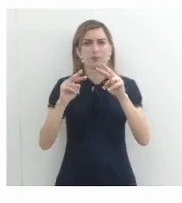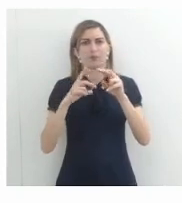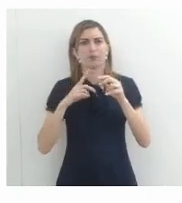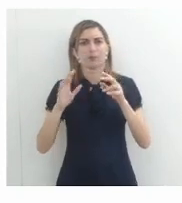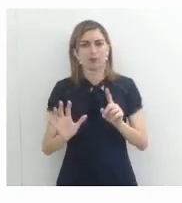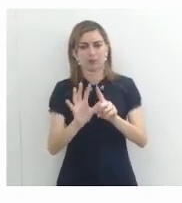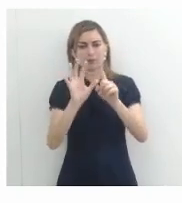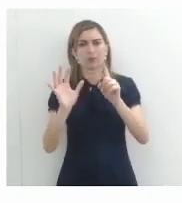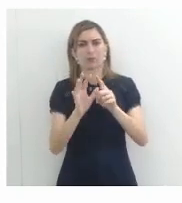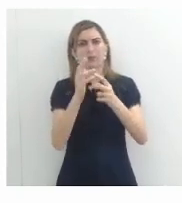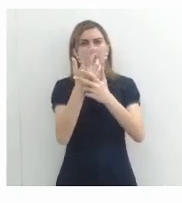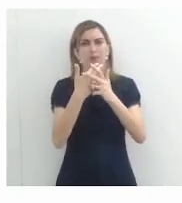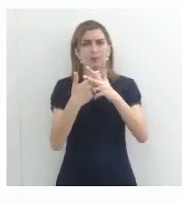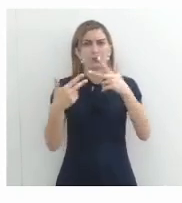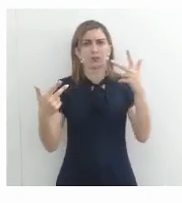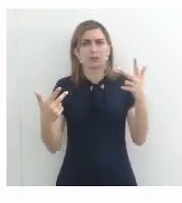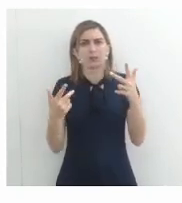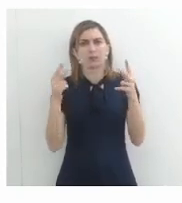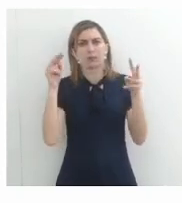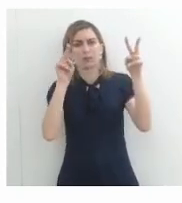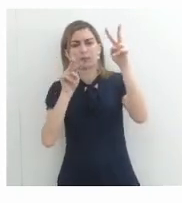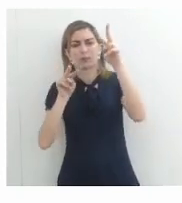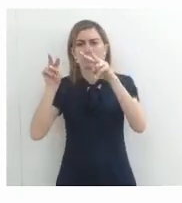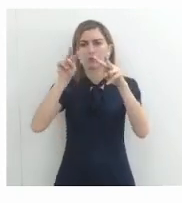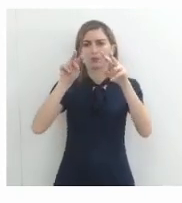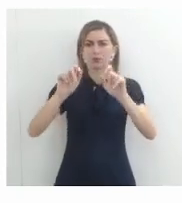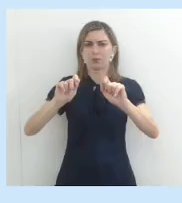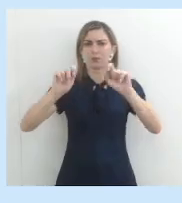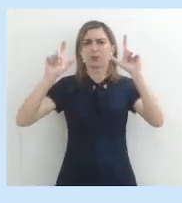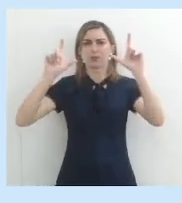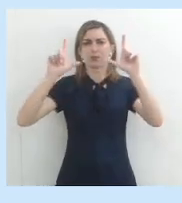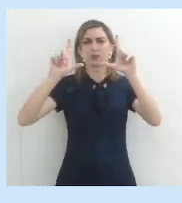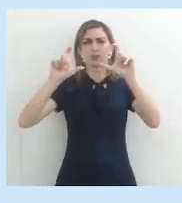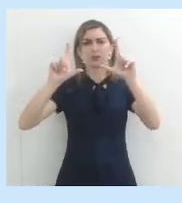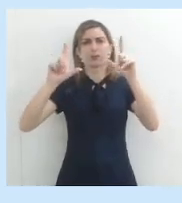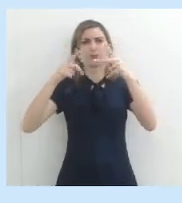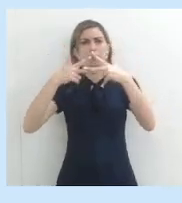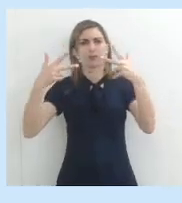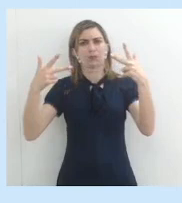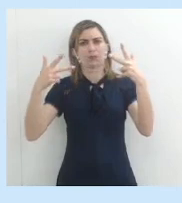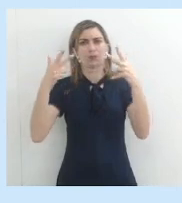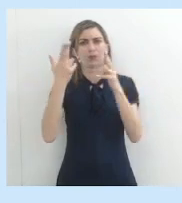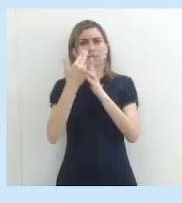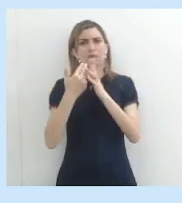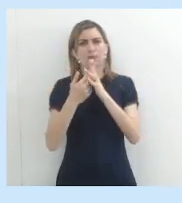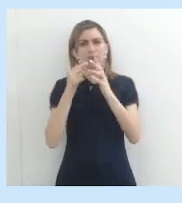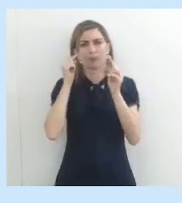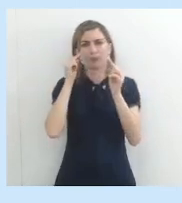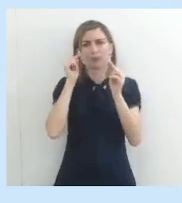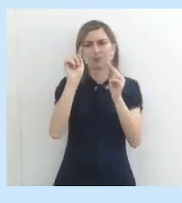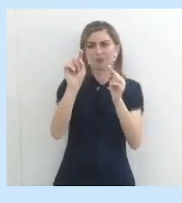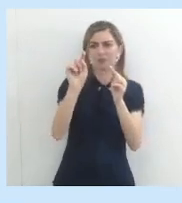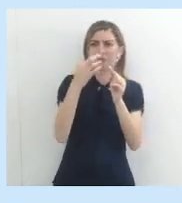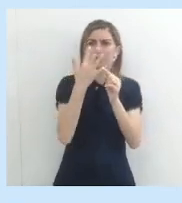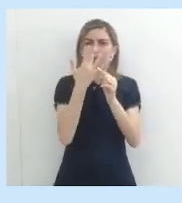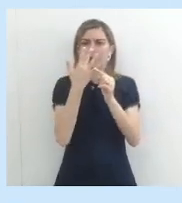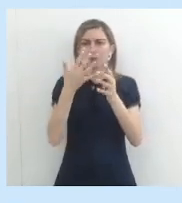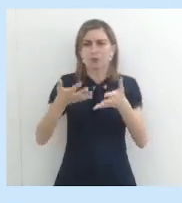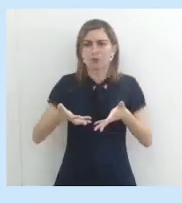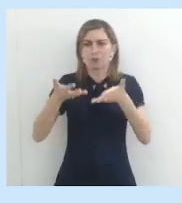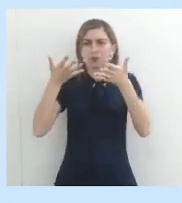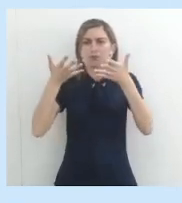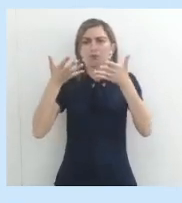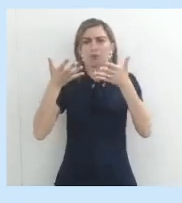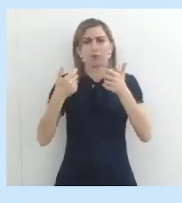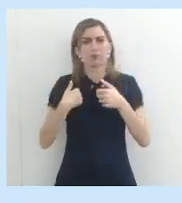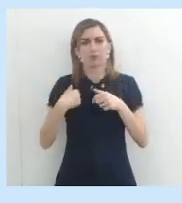as impressões que temos ao olhar para uma imagem, né? Como a gente estudou, o ponto, a linha, a cor, eles vão influenciar, né, as impressões